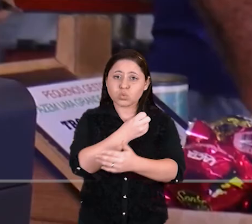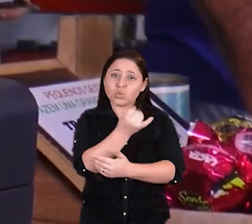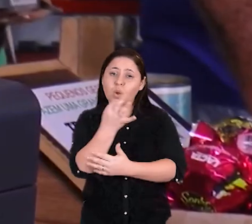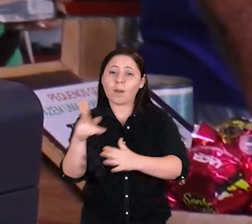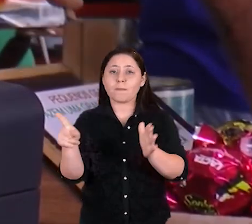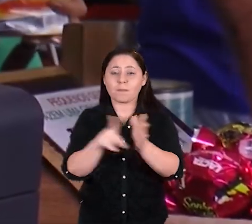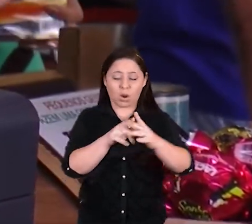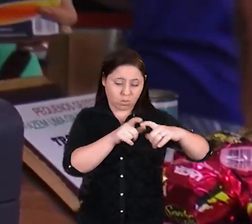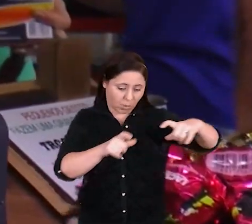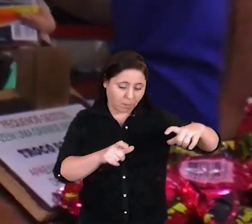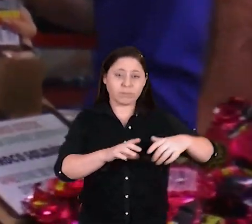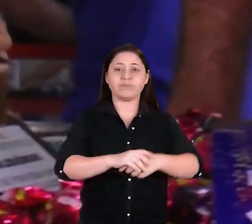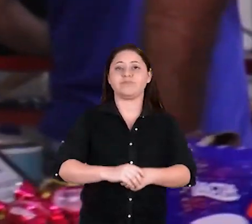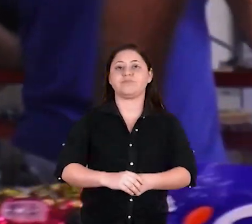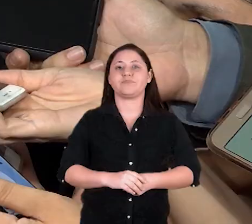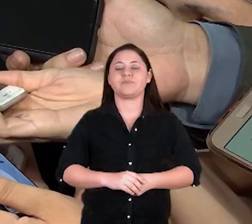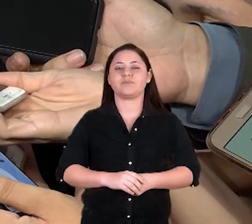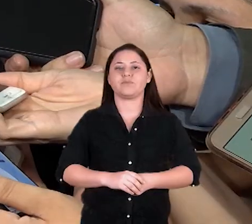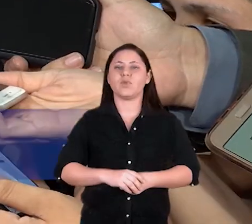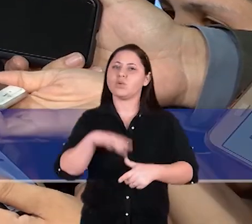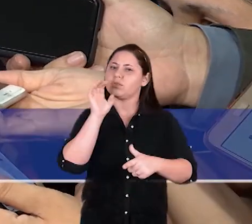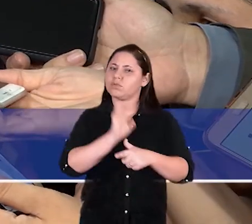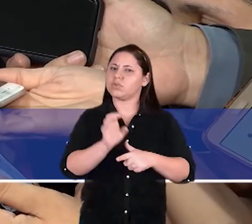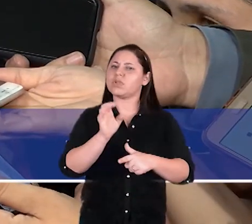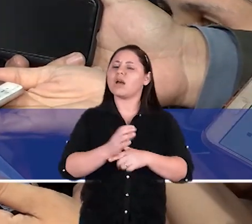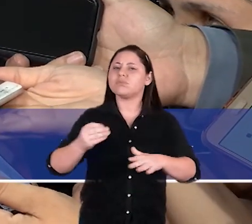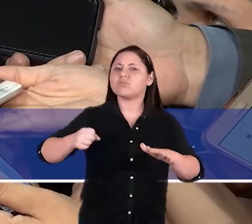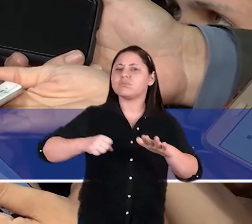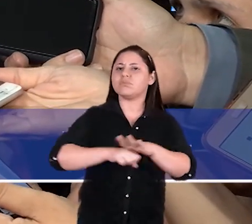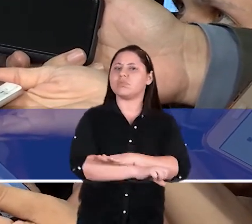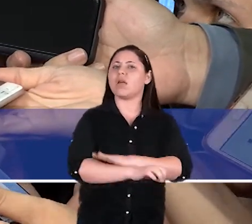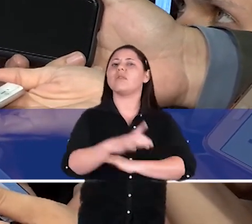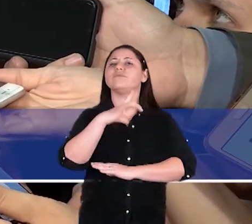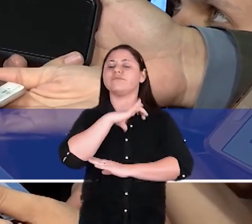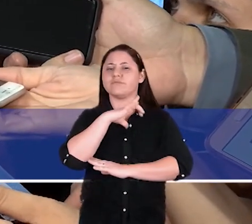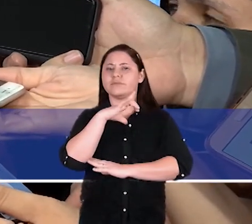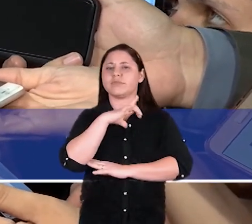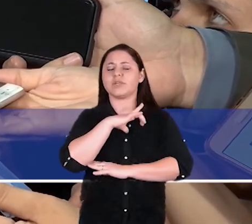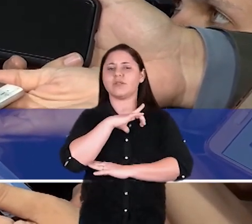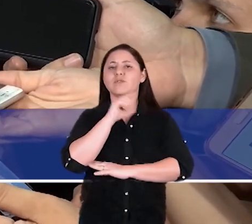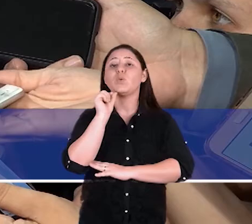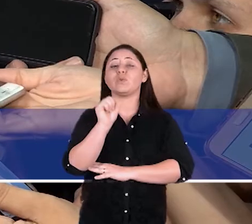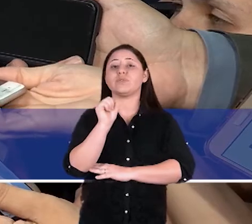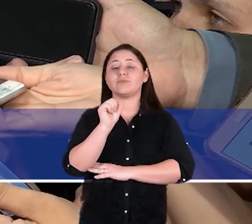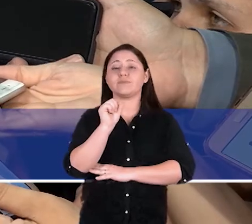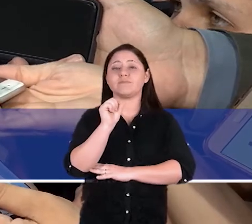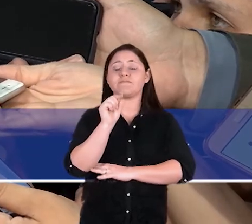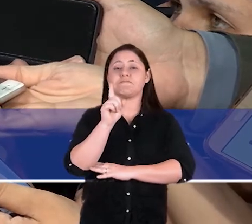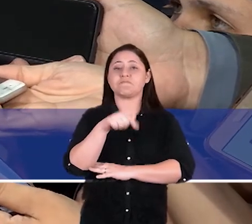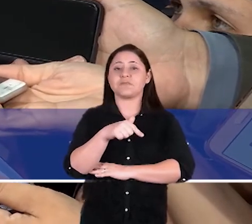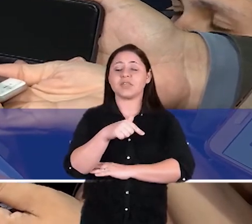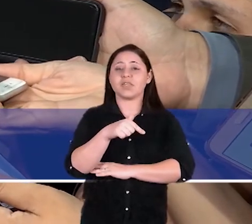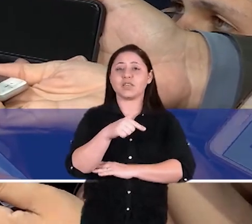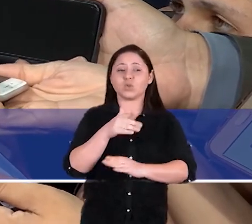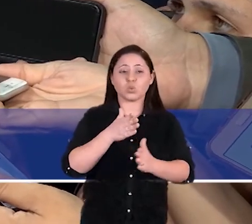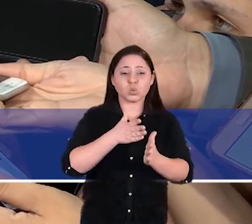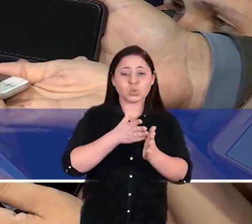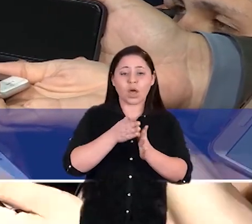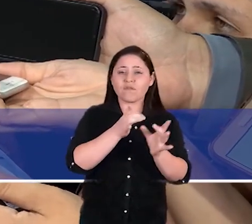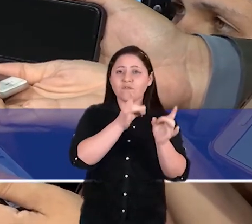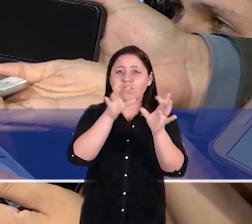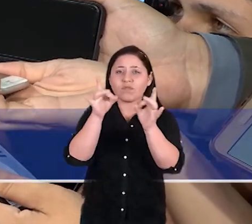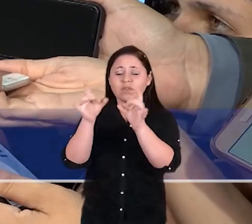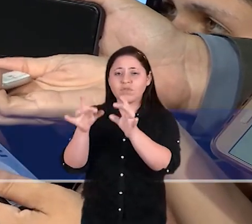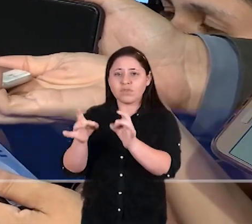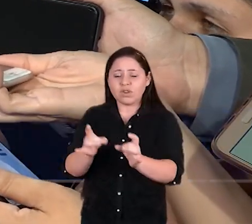estarão dispostos no próprio comprovante. Os estados que implantaram isso tiveram, principalmente nesse